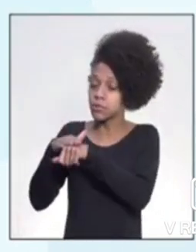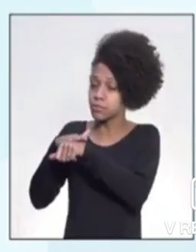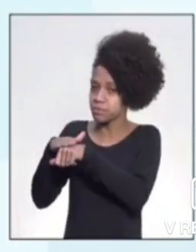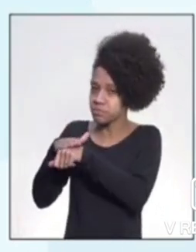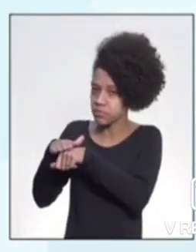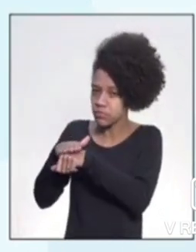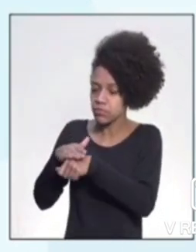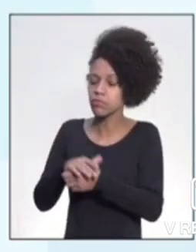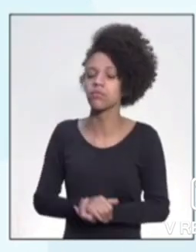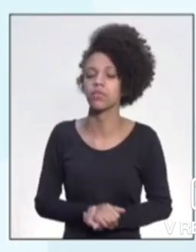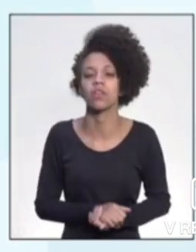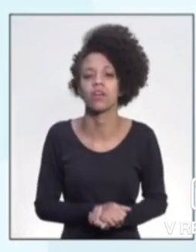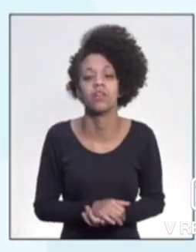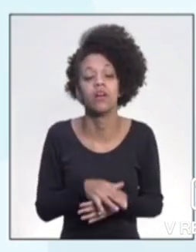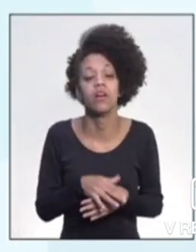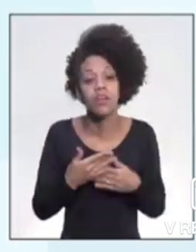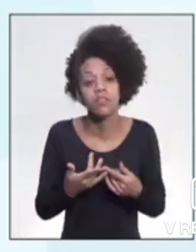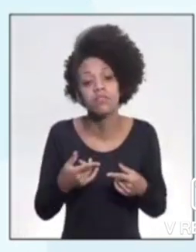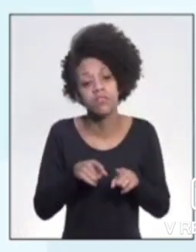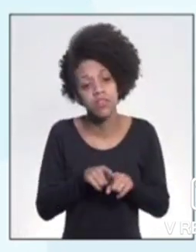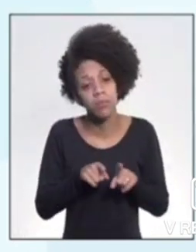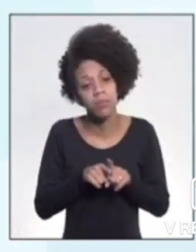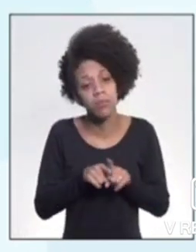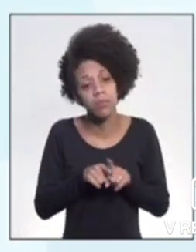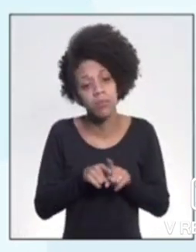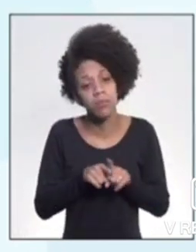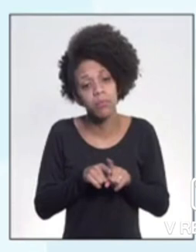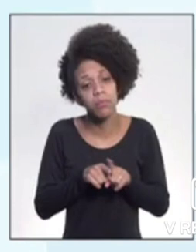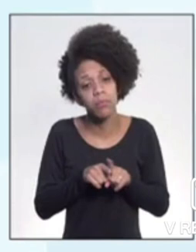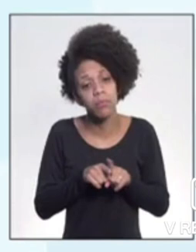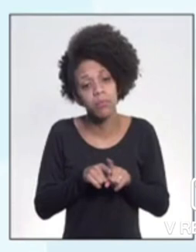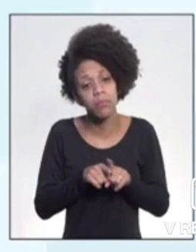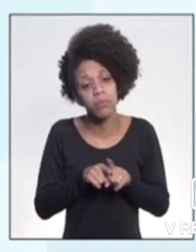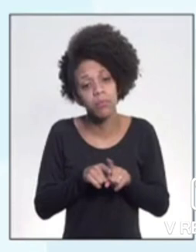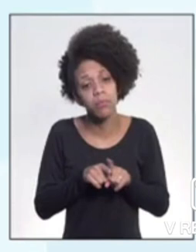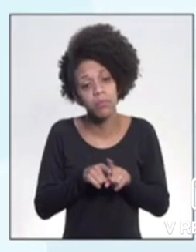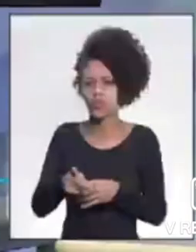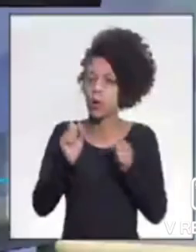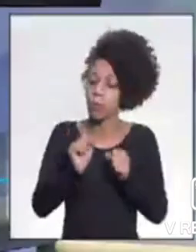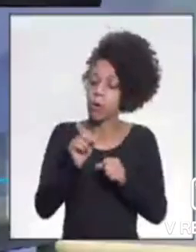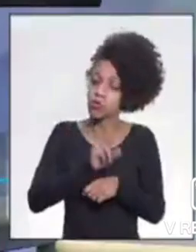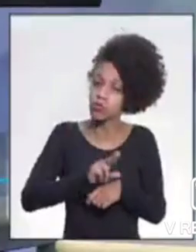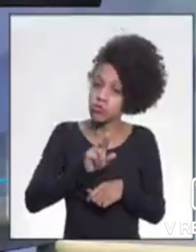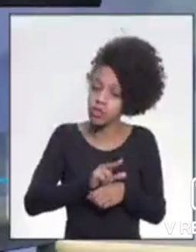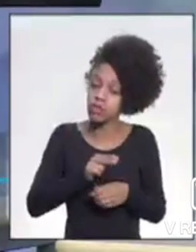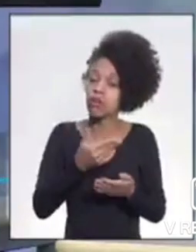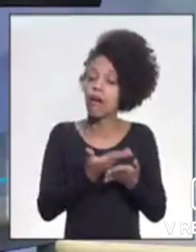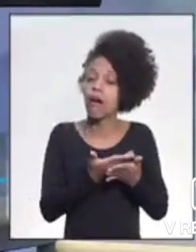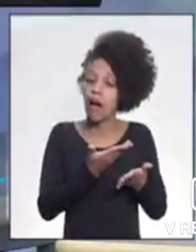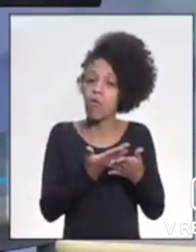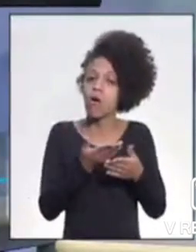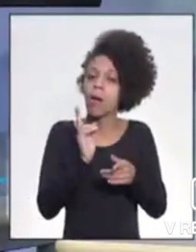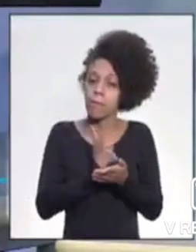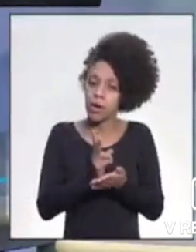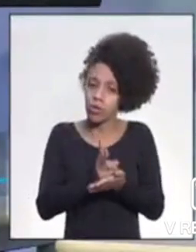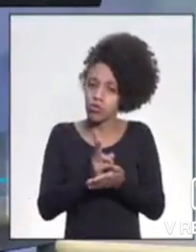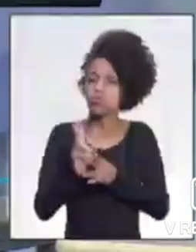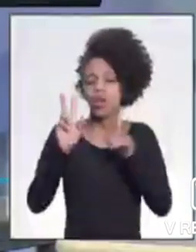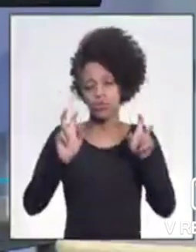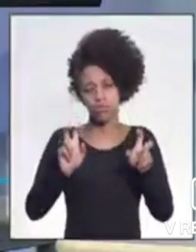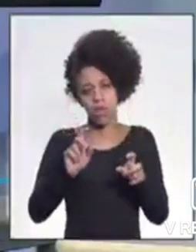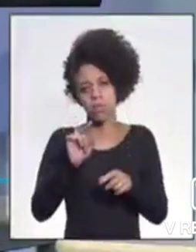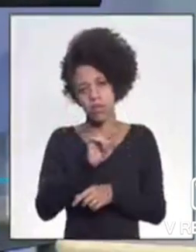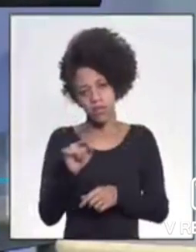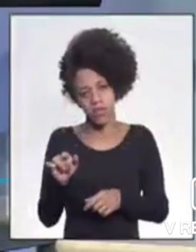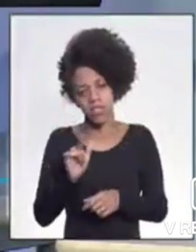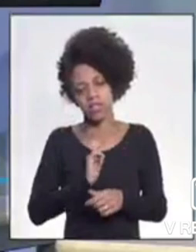nossa aula, né? Que aproveitem esse momento também que o professor de vocês pode estar utilizando a nossa aula, né? Para dar continuidade na atividade que vocês têm aí